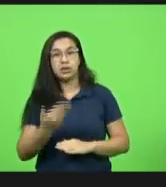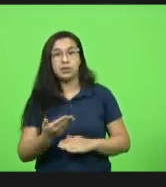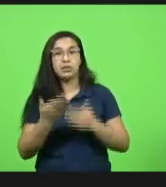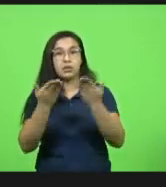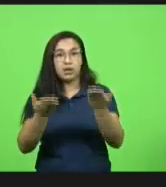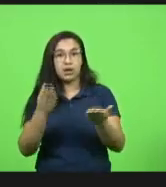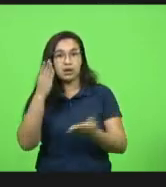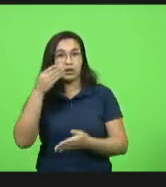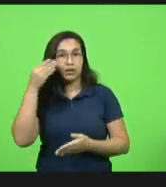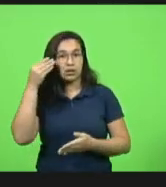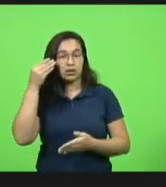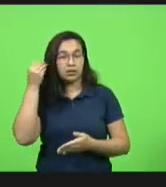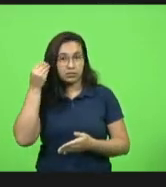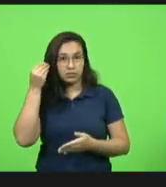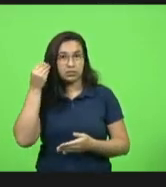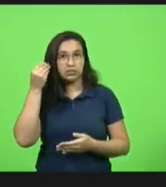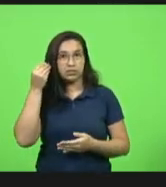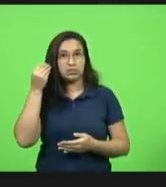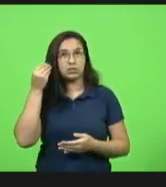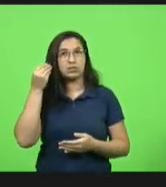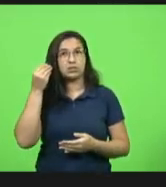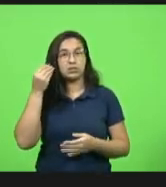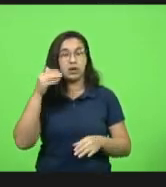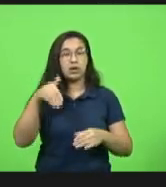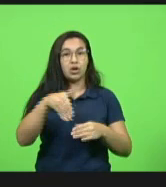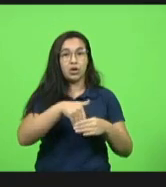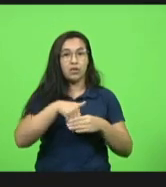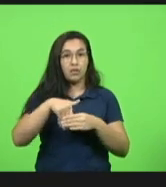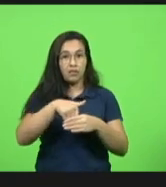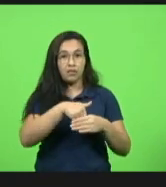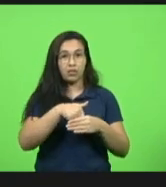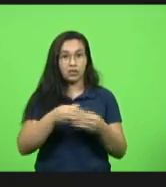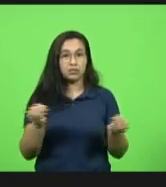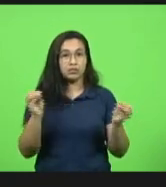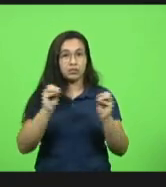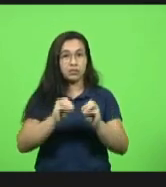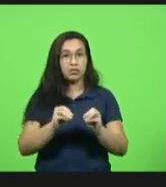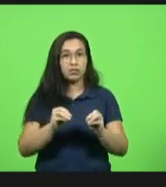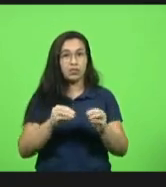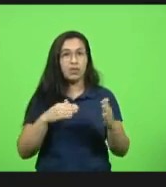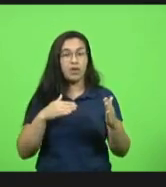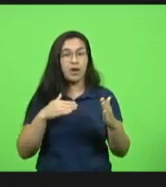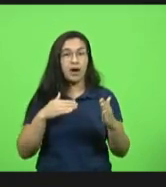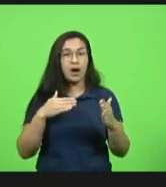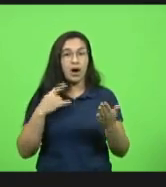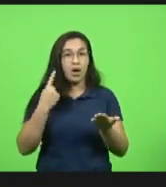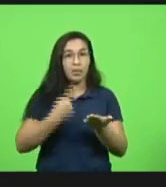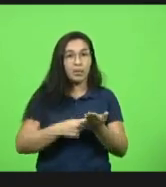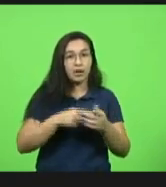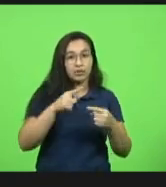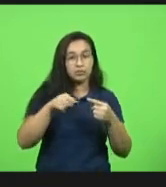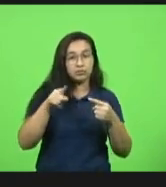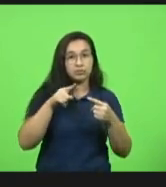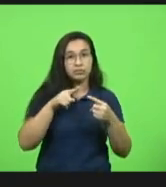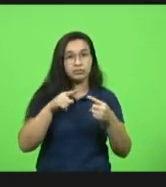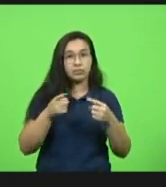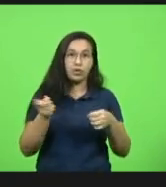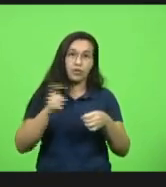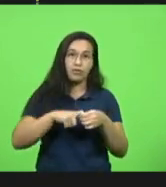aqui com esse parlamento em colocar em votação em até duas reuniões após o retorno do